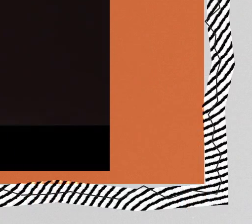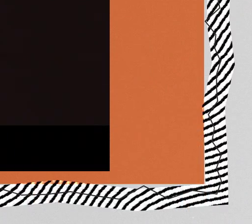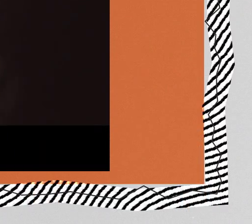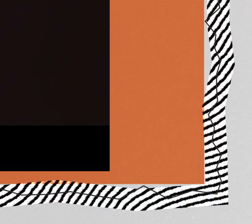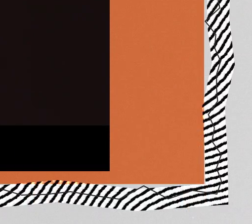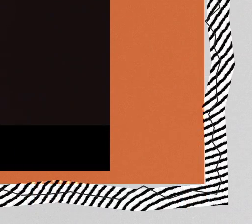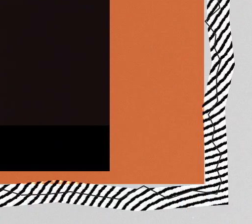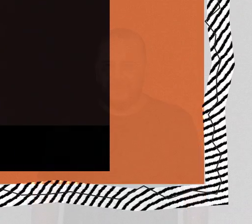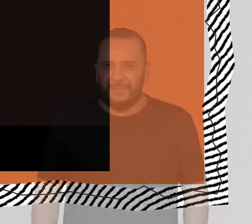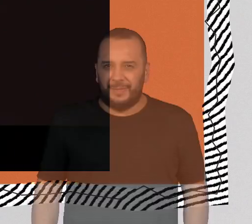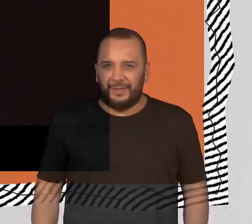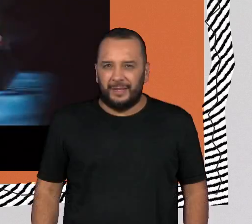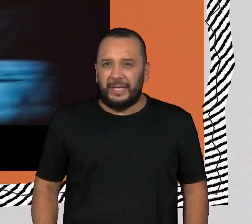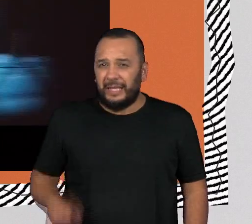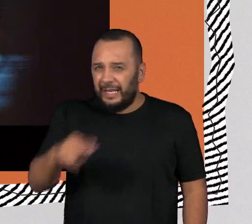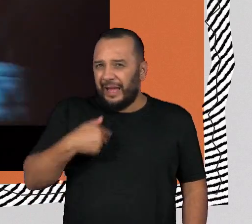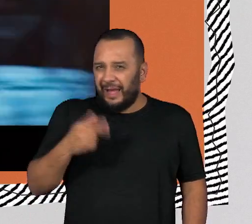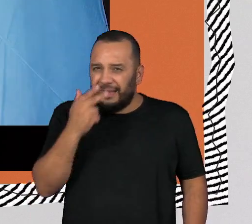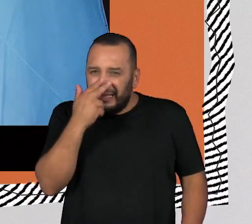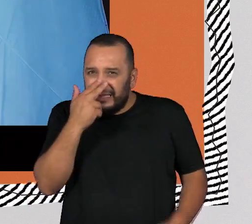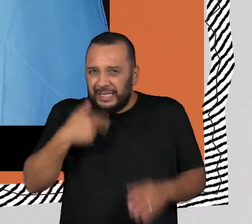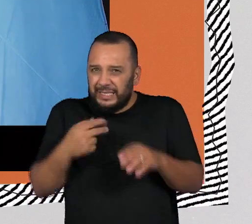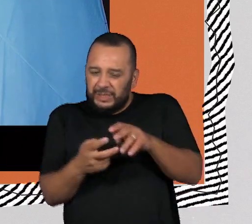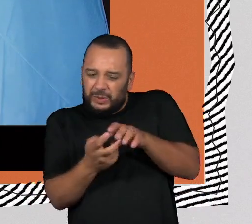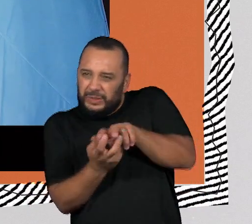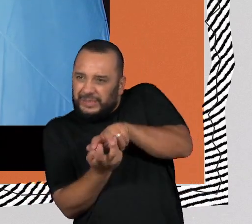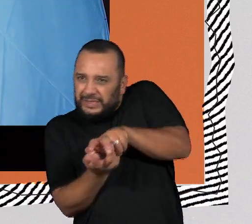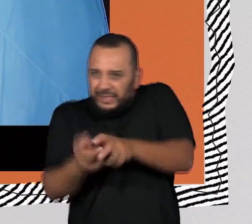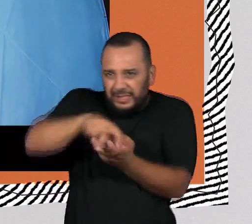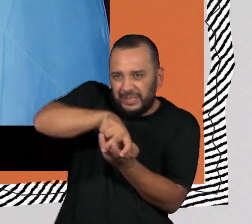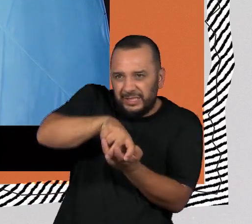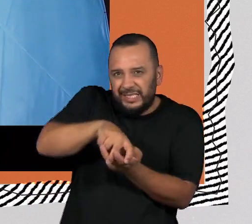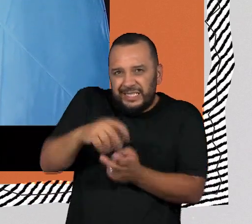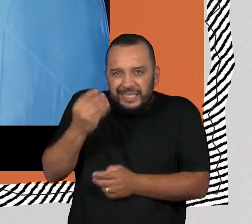Looks like he's trying to get back on this.